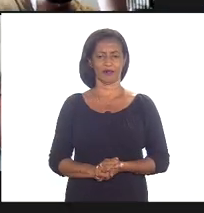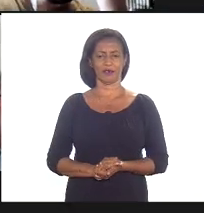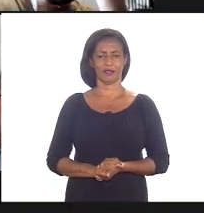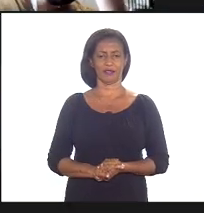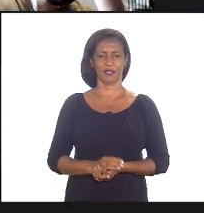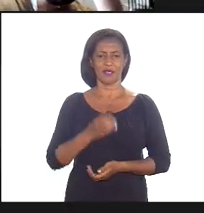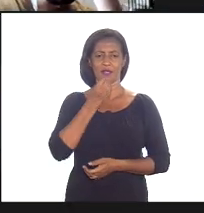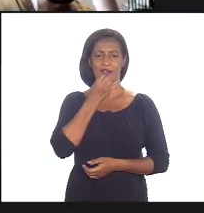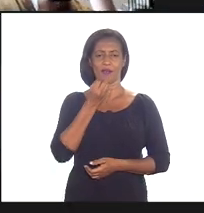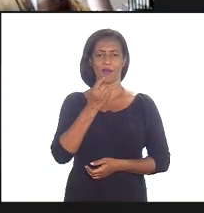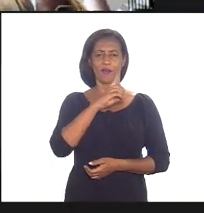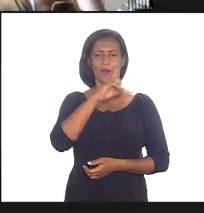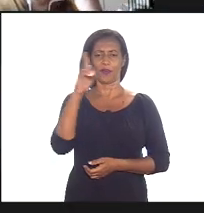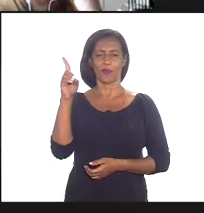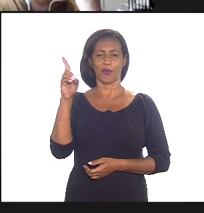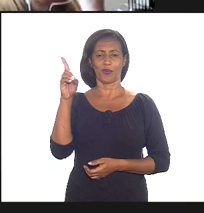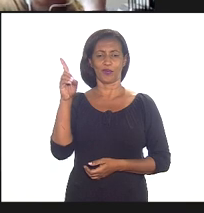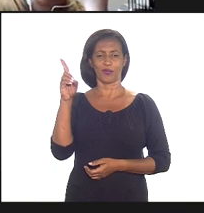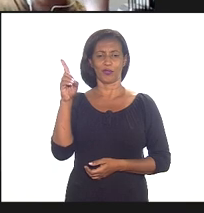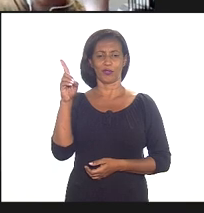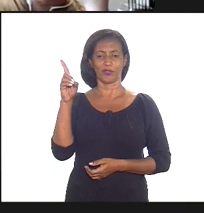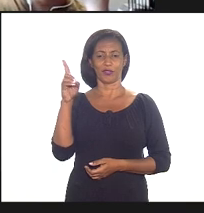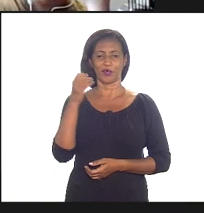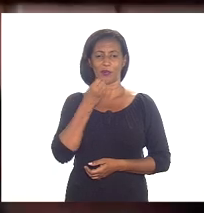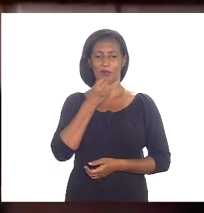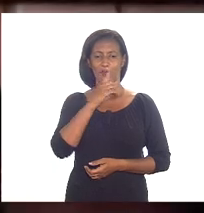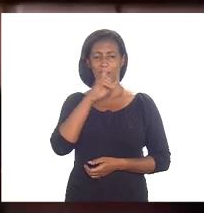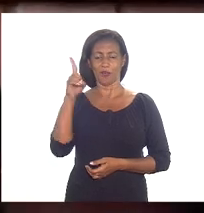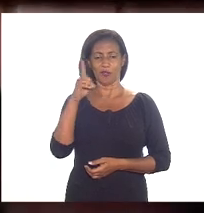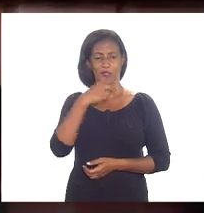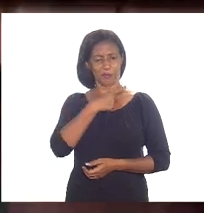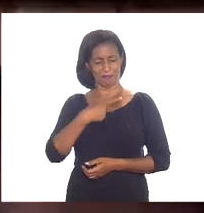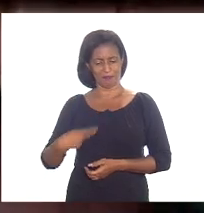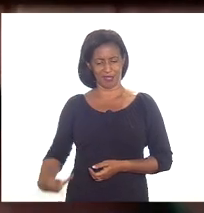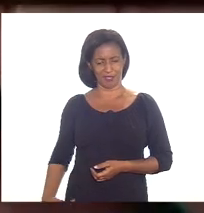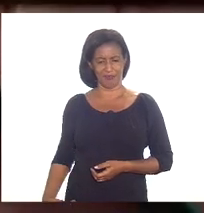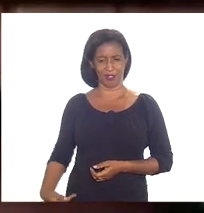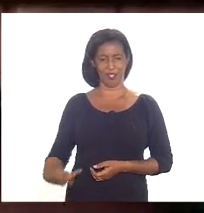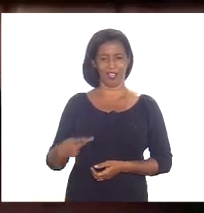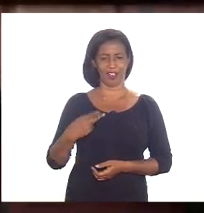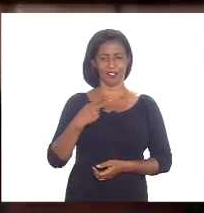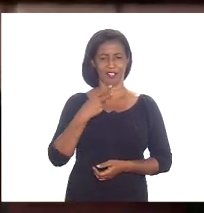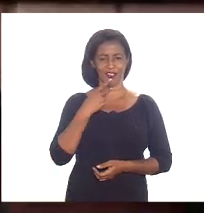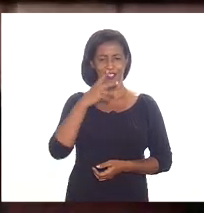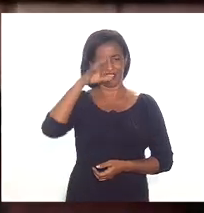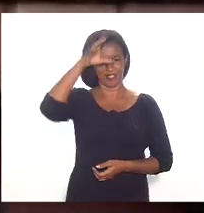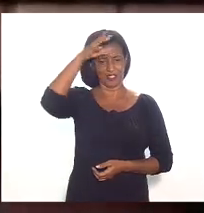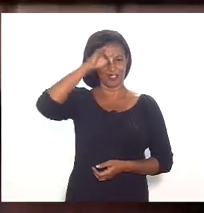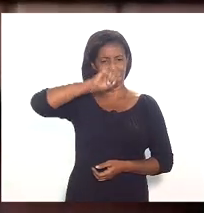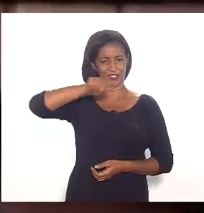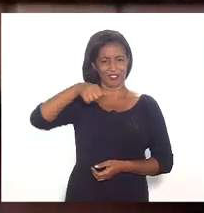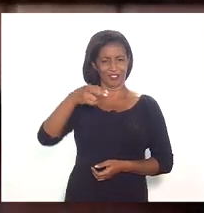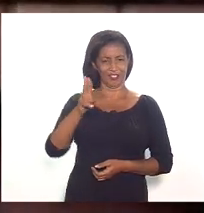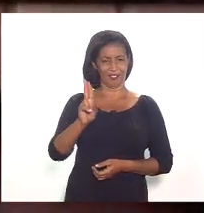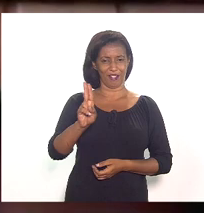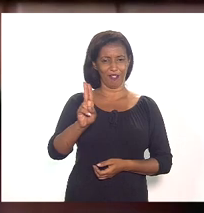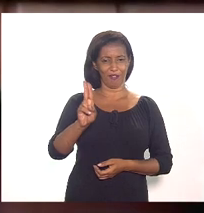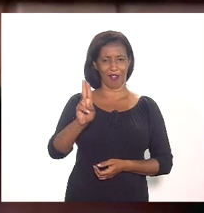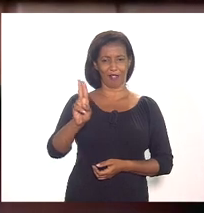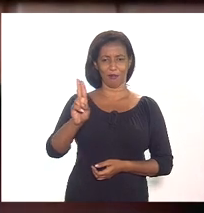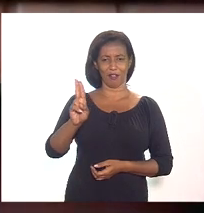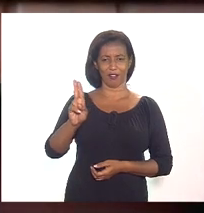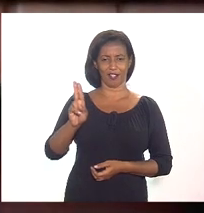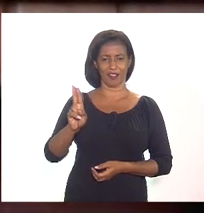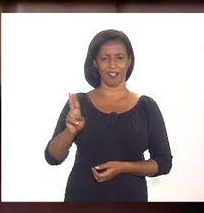Bom dia, presidenta. Boa tarde, na verdade. Boa, presidente e deputada Tiaju, secretariando os trabalhos.